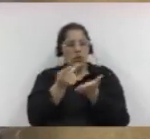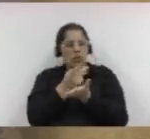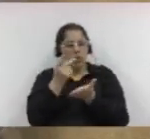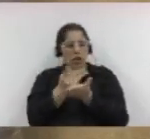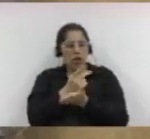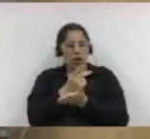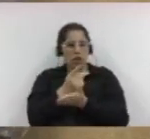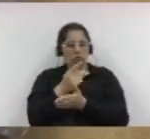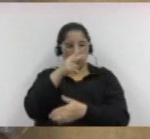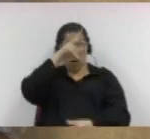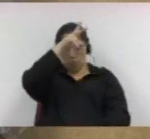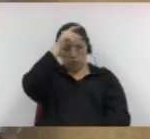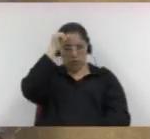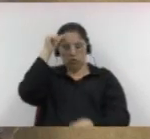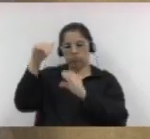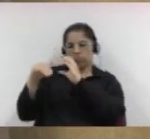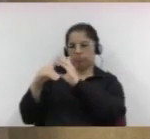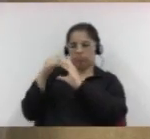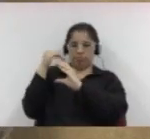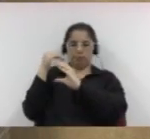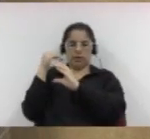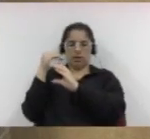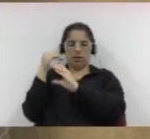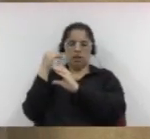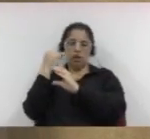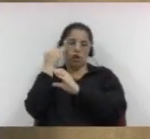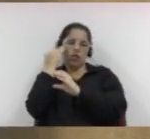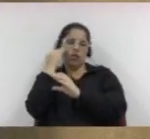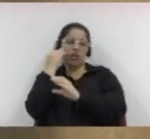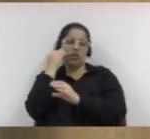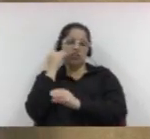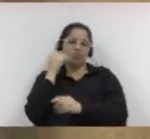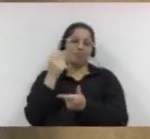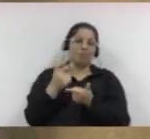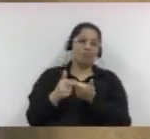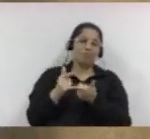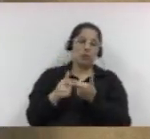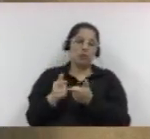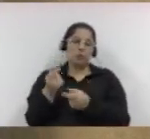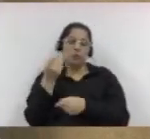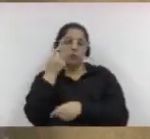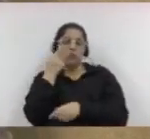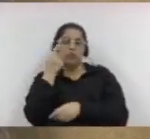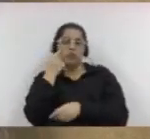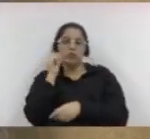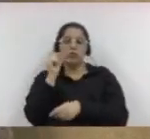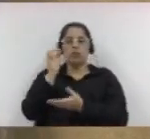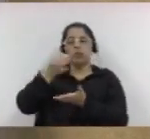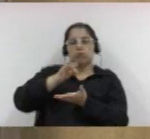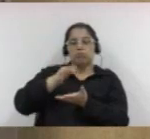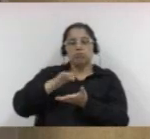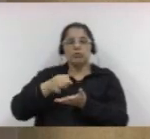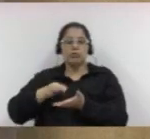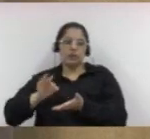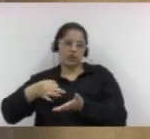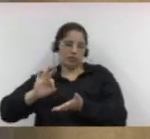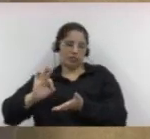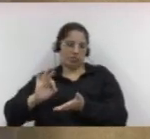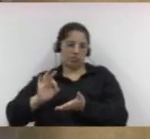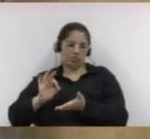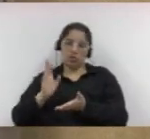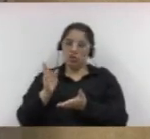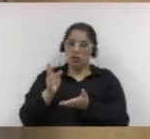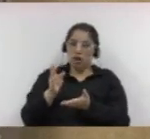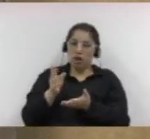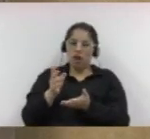automático na minha caixa de e-mails. E aí eu tenho a informação de que tem algum problema num projeto que eu preciso ir lá e corrigir. Então hoje eu diria que